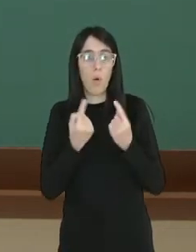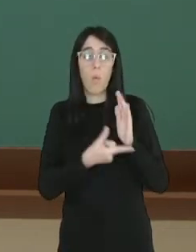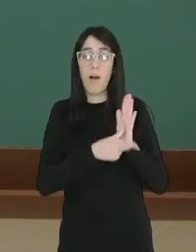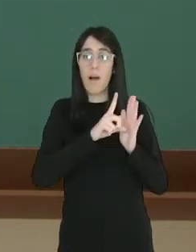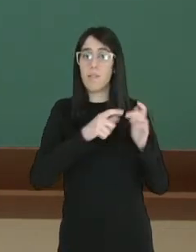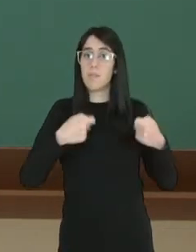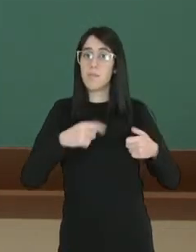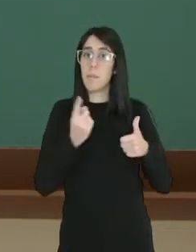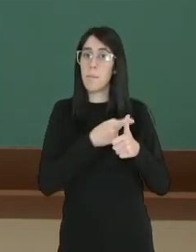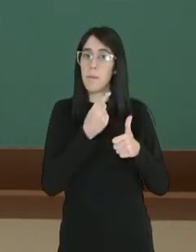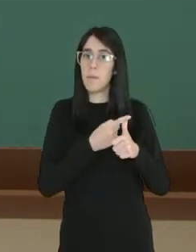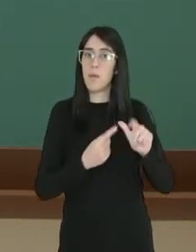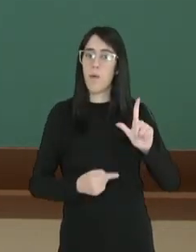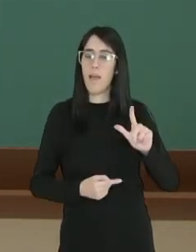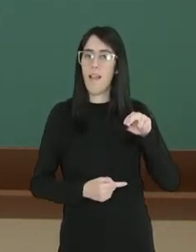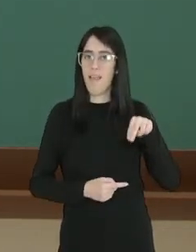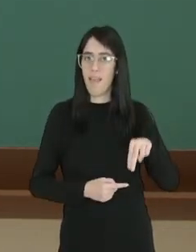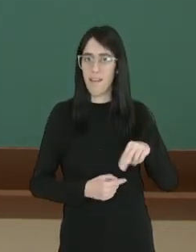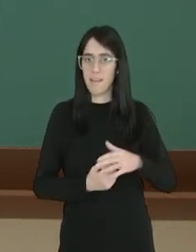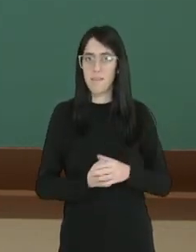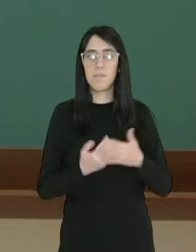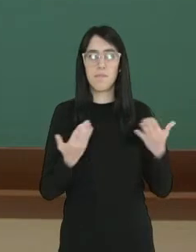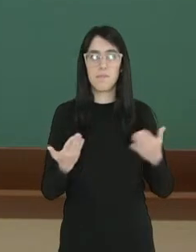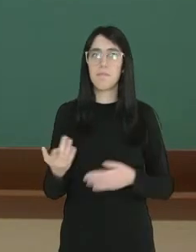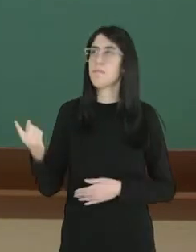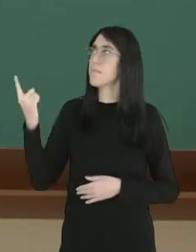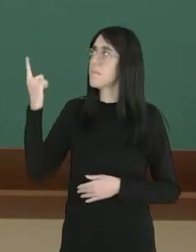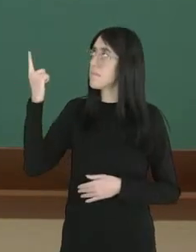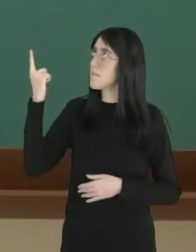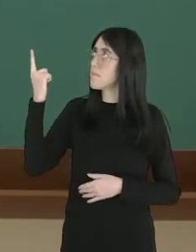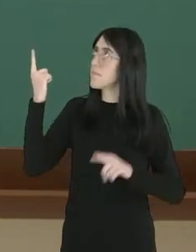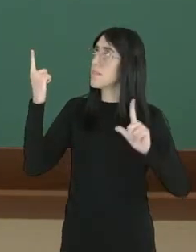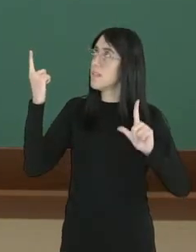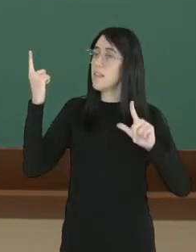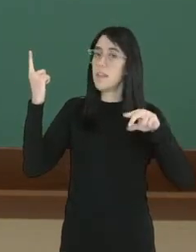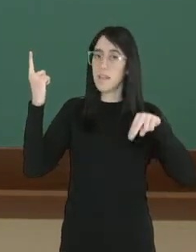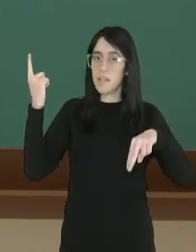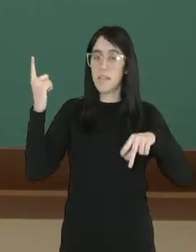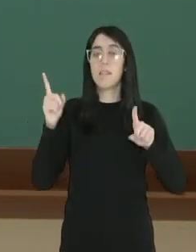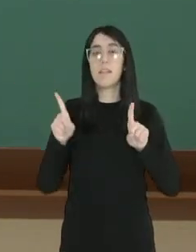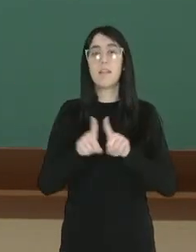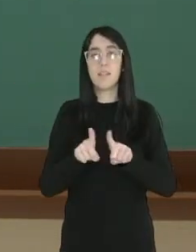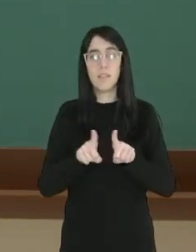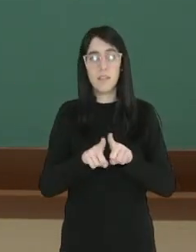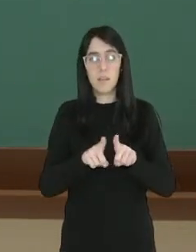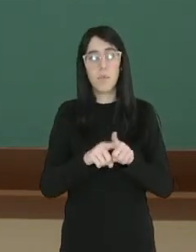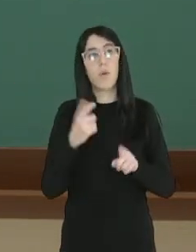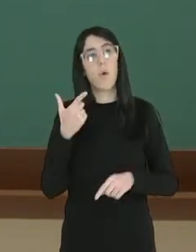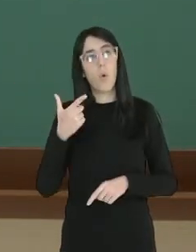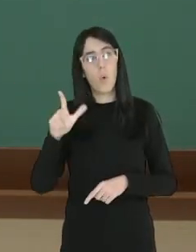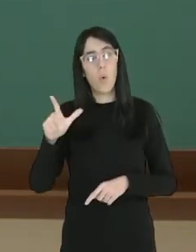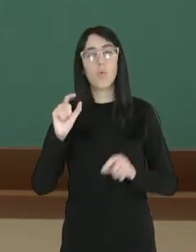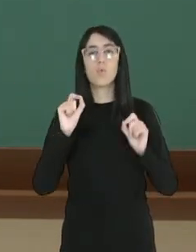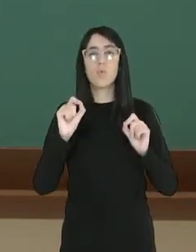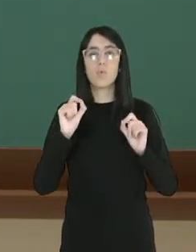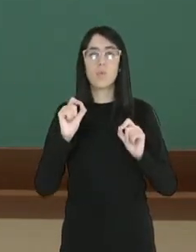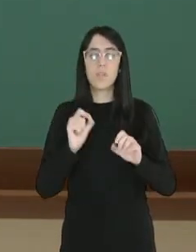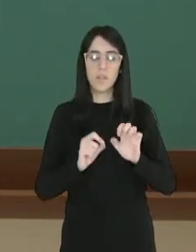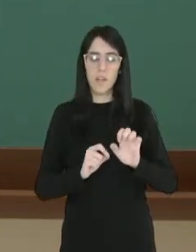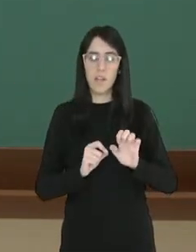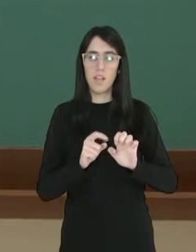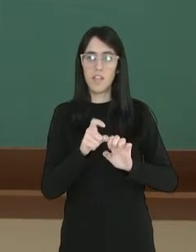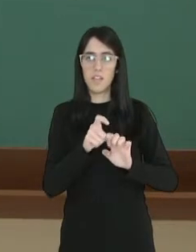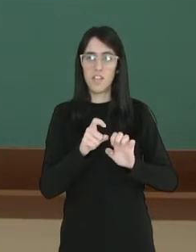n. Então, novamente, pessoal, ln aparece e a segunda função da calculadora mostra a tecla